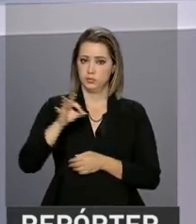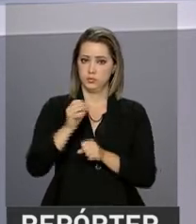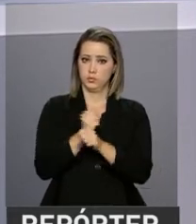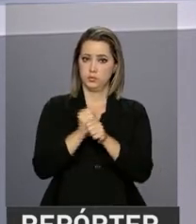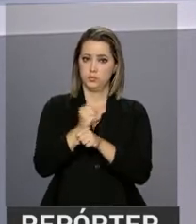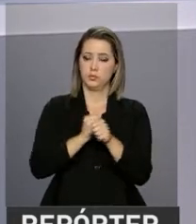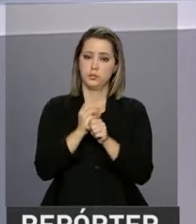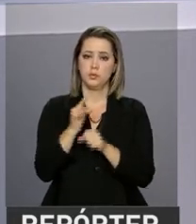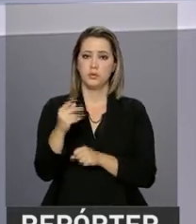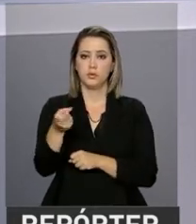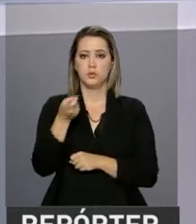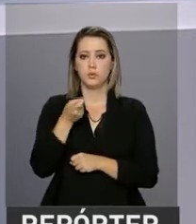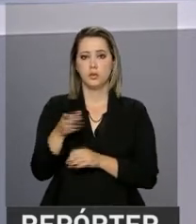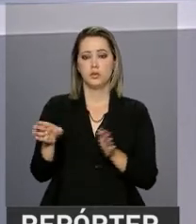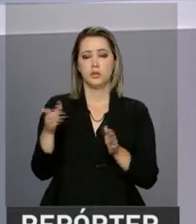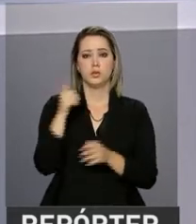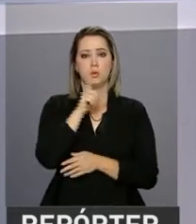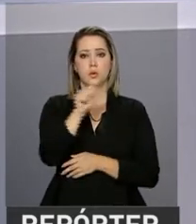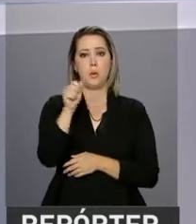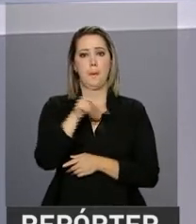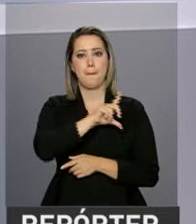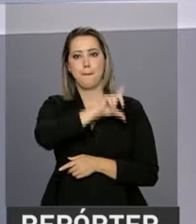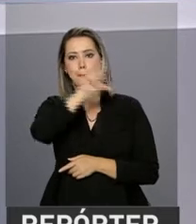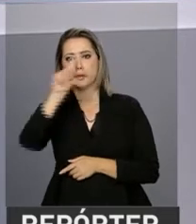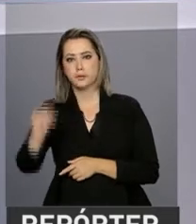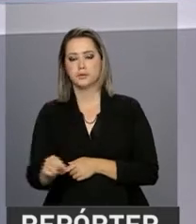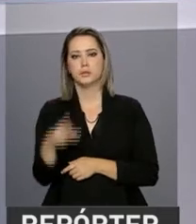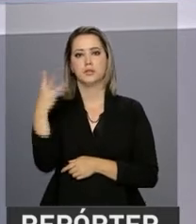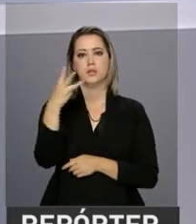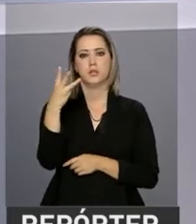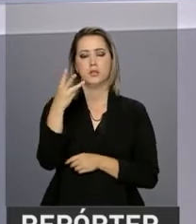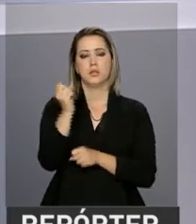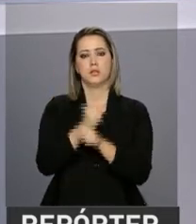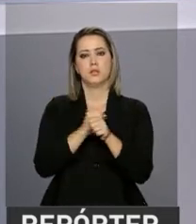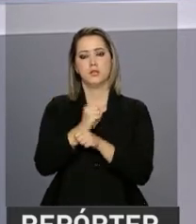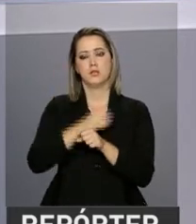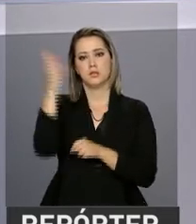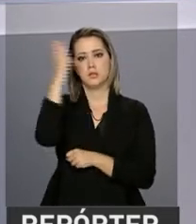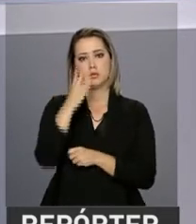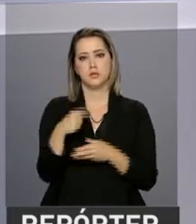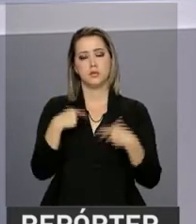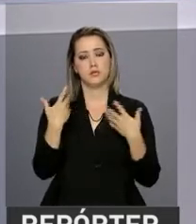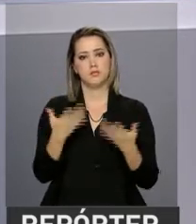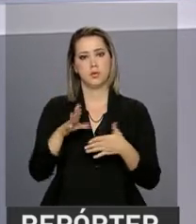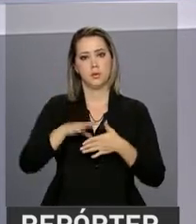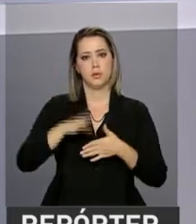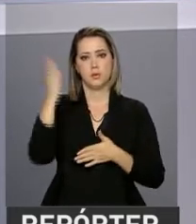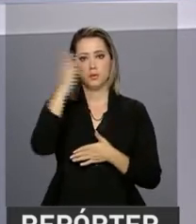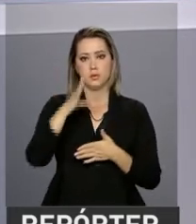10,25% ao ano. A taxa chega ao menor nível em 3 anos e assim o Brasil